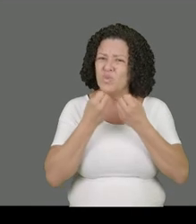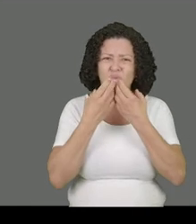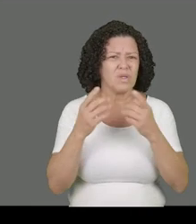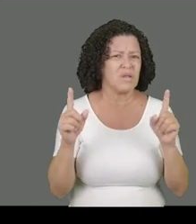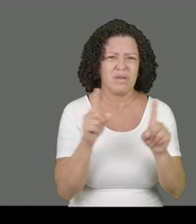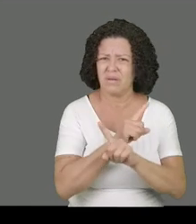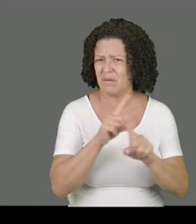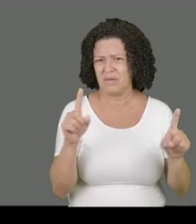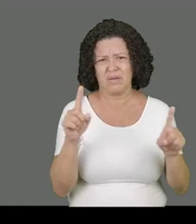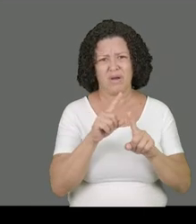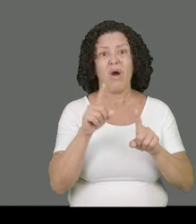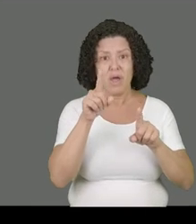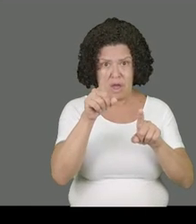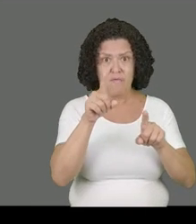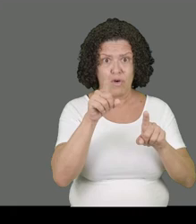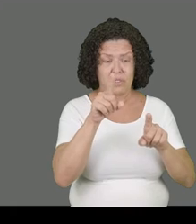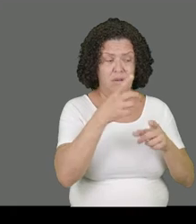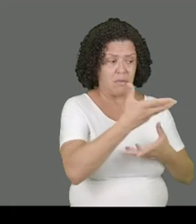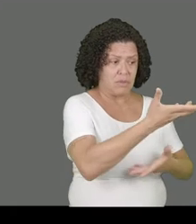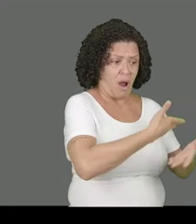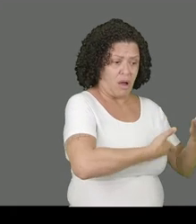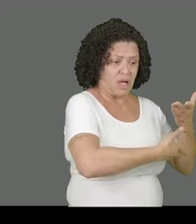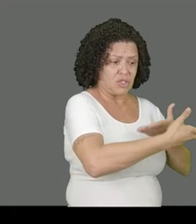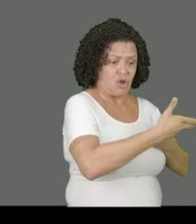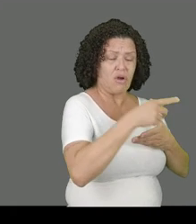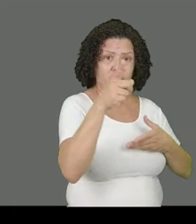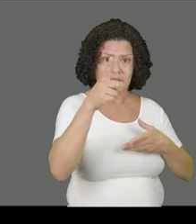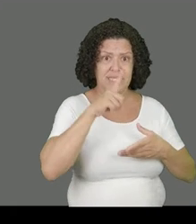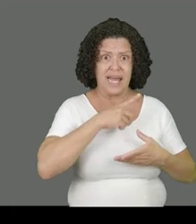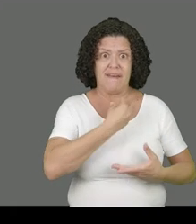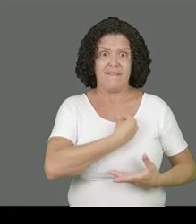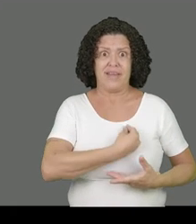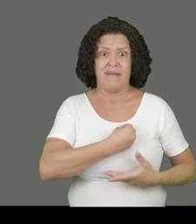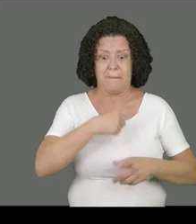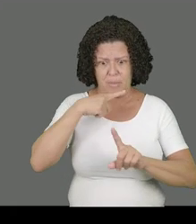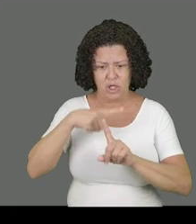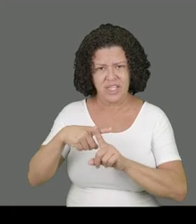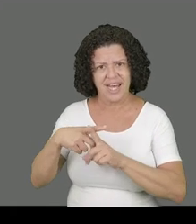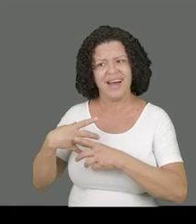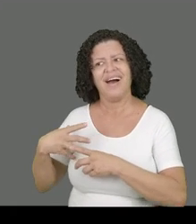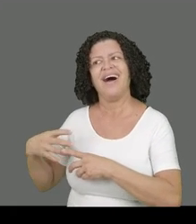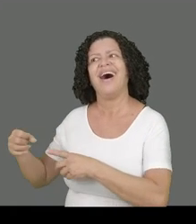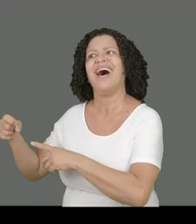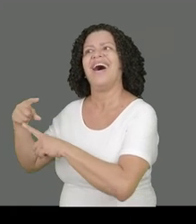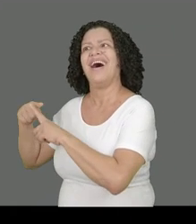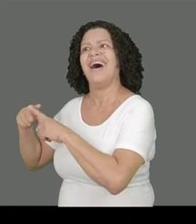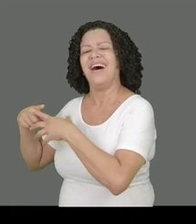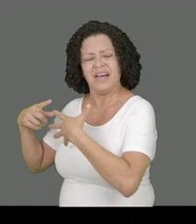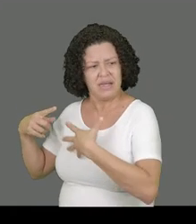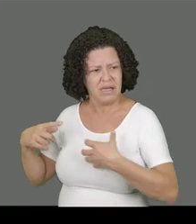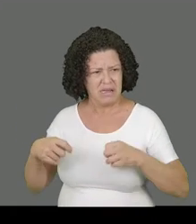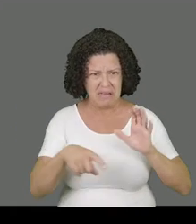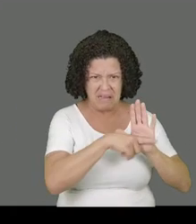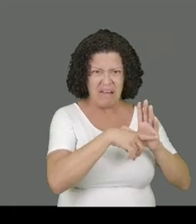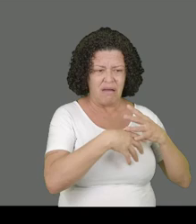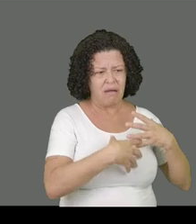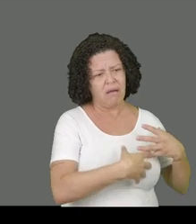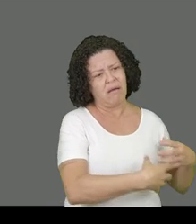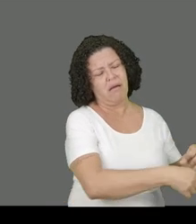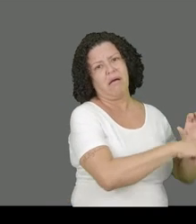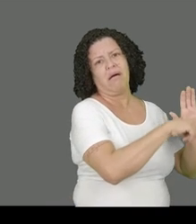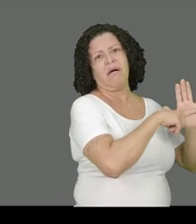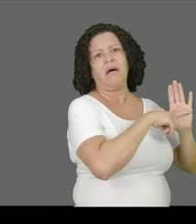Energeticamente isso é denso. E a gente emite e recebe aquilo que a gente vibra. Para os que não tiveram